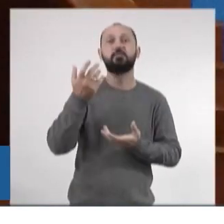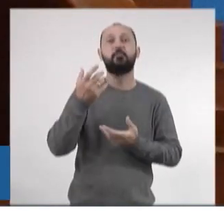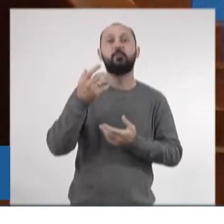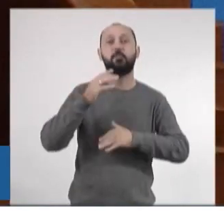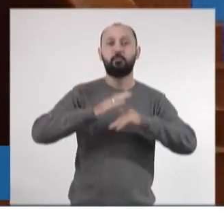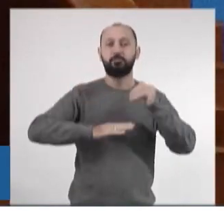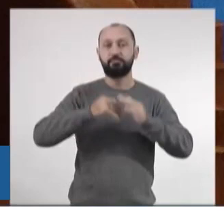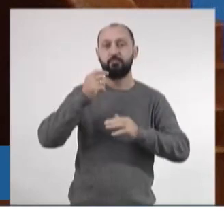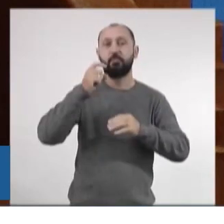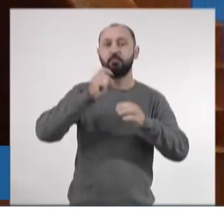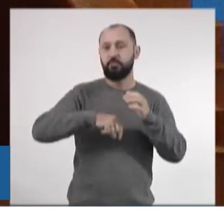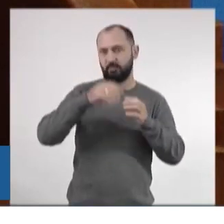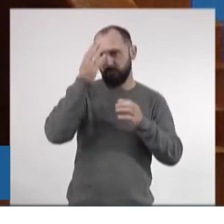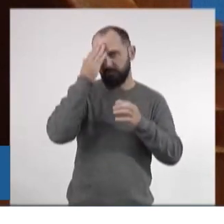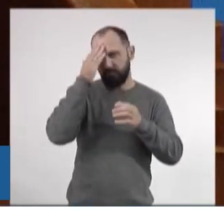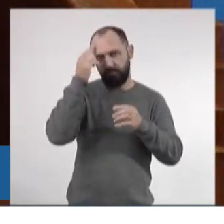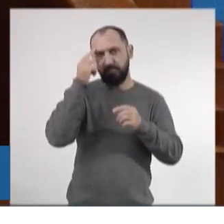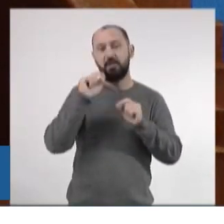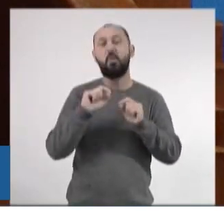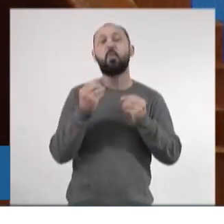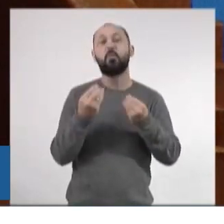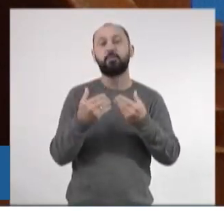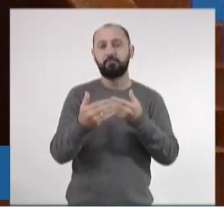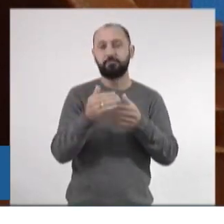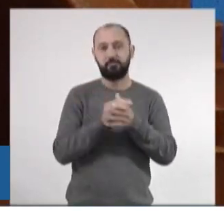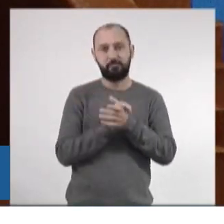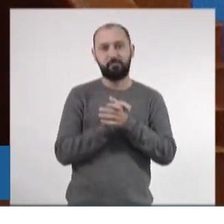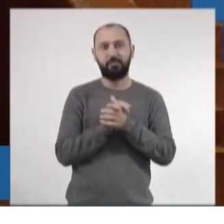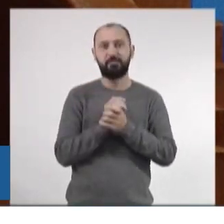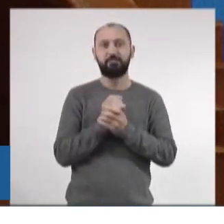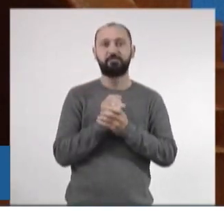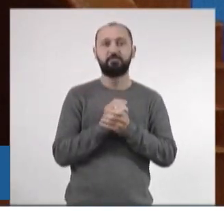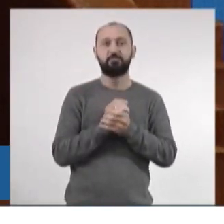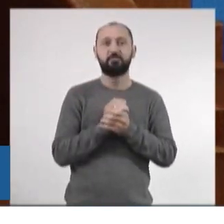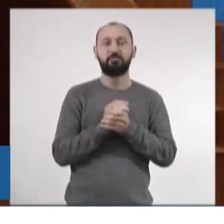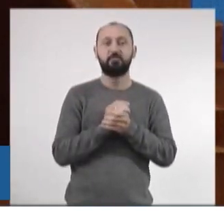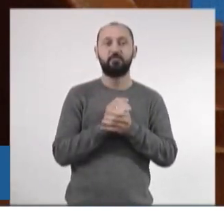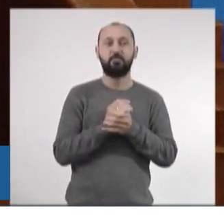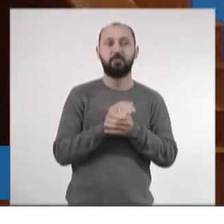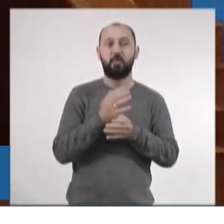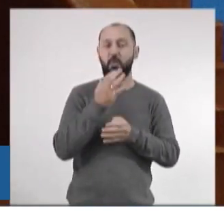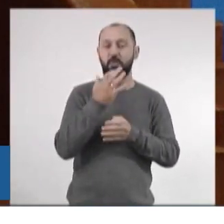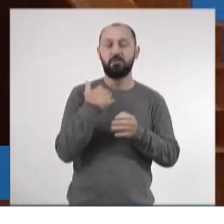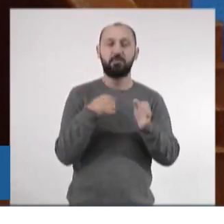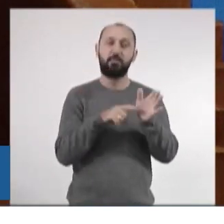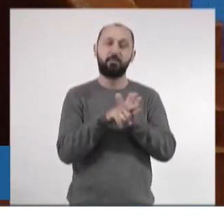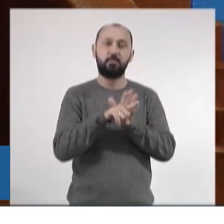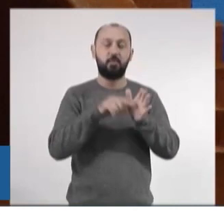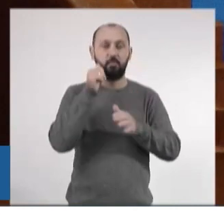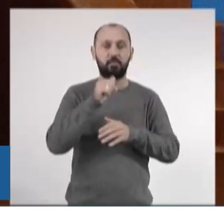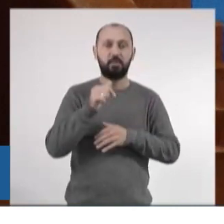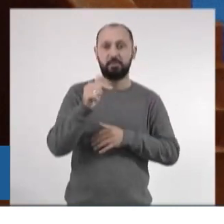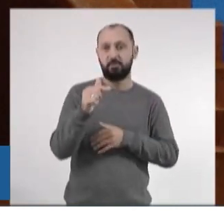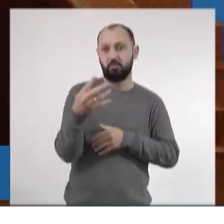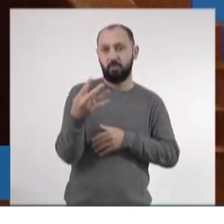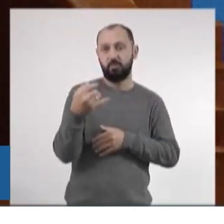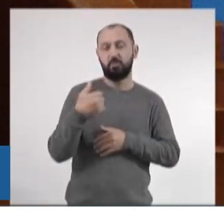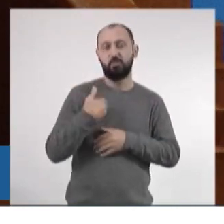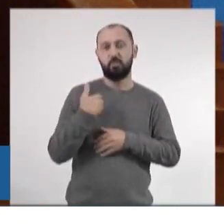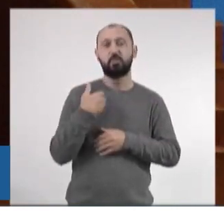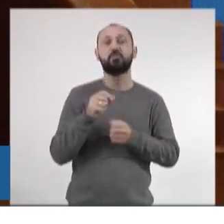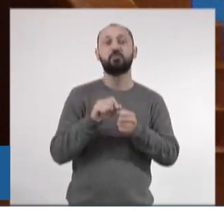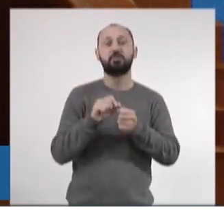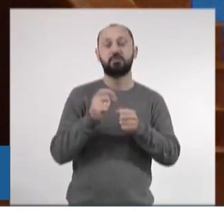sexo? Né? Também a gente tem que pensar nisso. Né? Eu conheci, na época da minha pesquisa, uma senhora de 74 anos